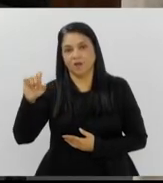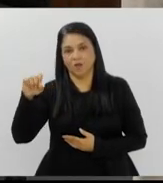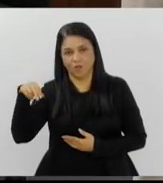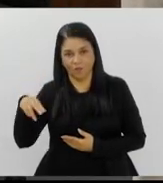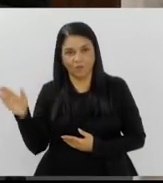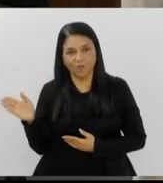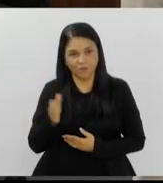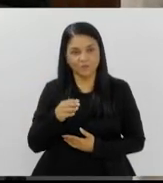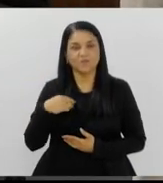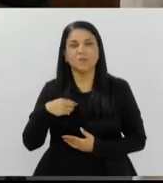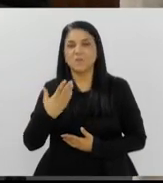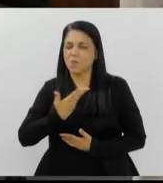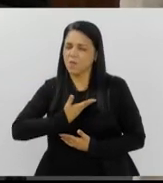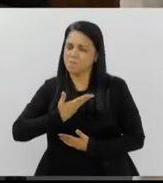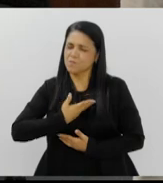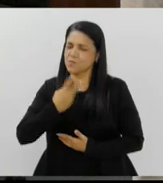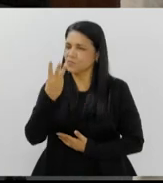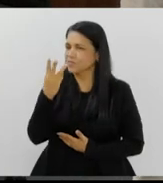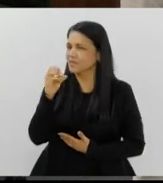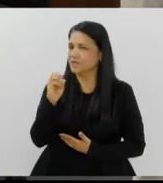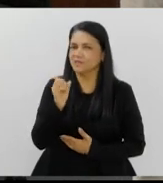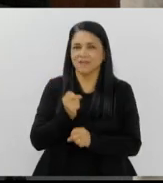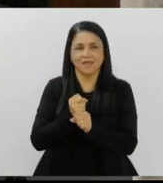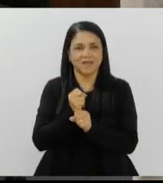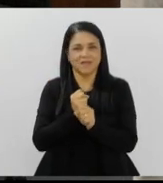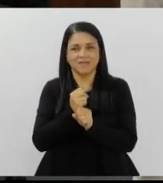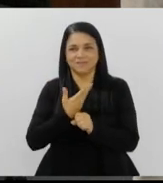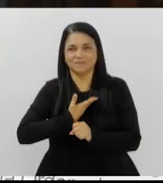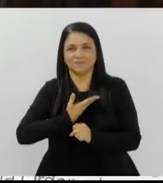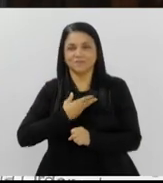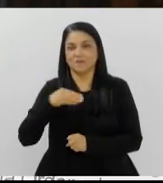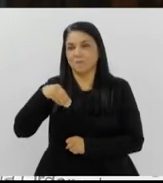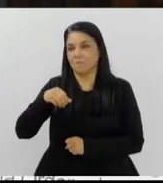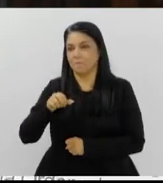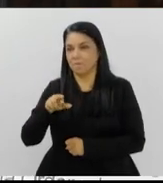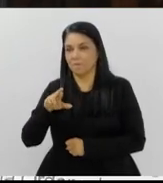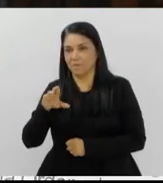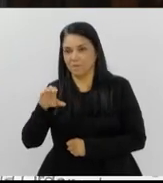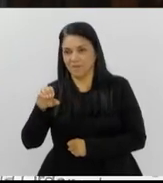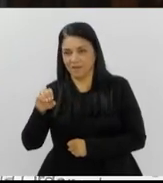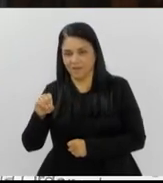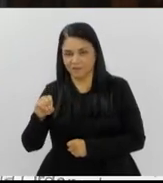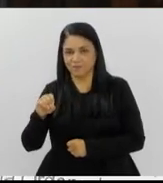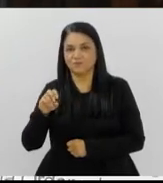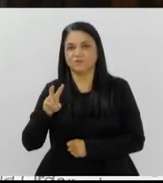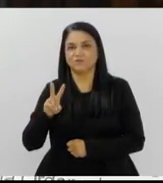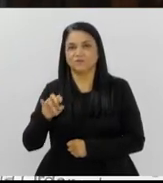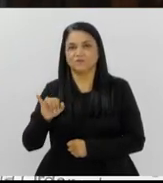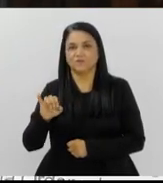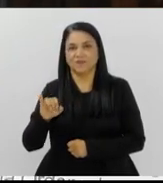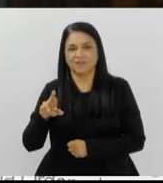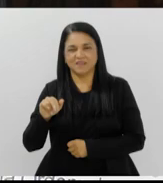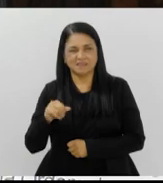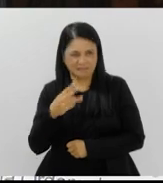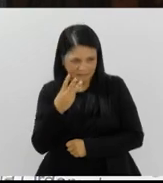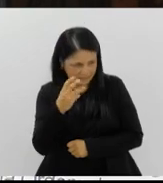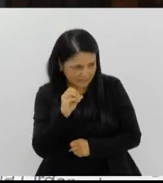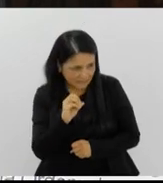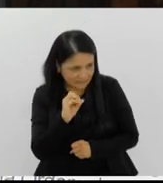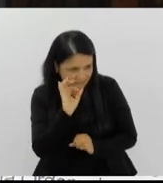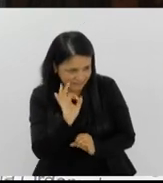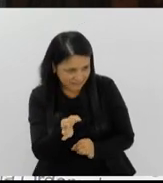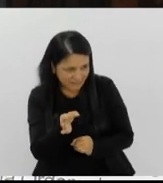de 30 anos, Dr. Márcio Vieira. 30 anos? Estou fazendo a conta certa? 30 anos, mais ou menos